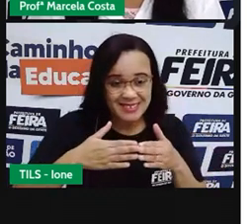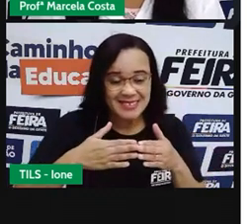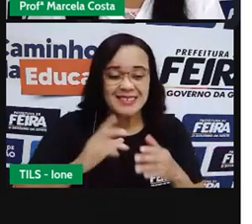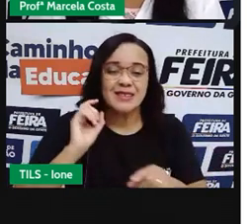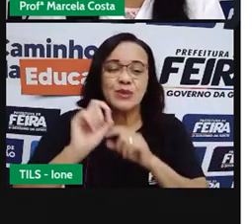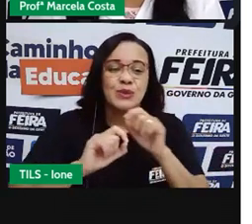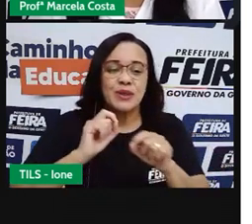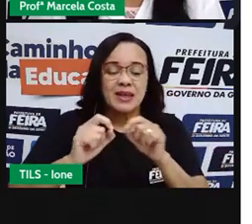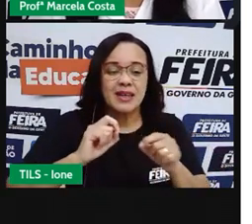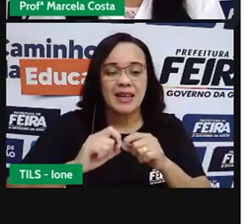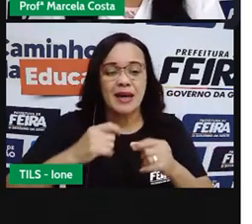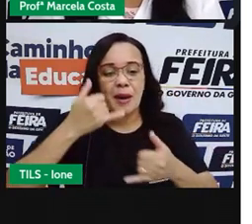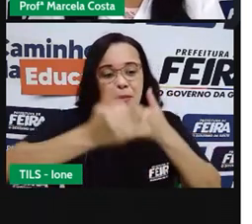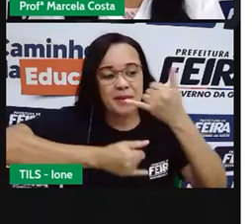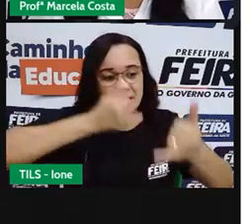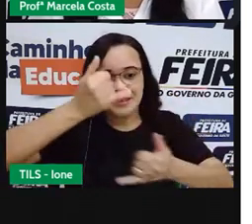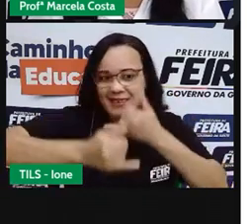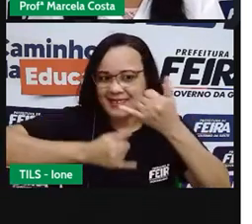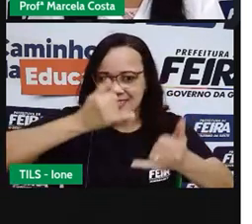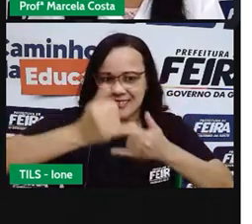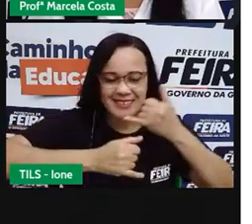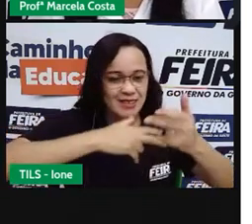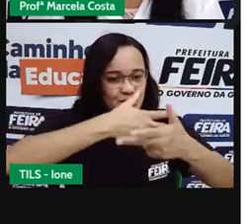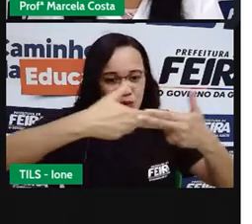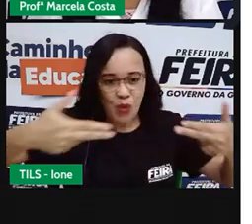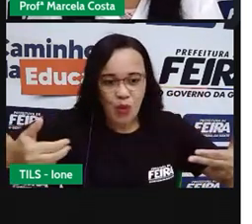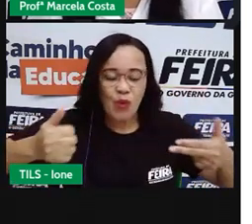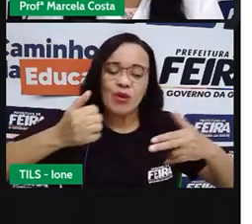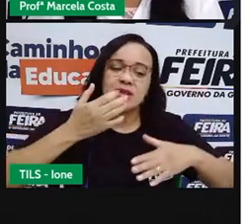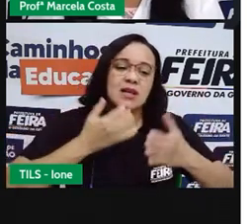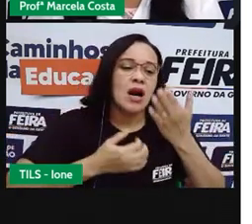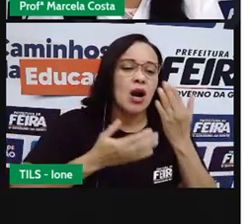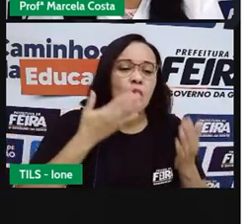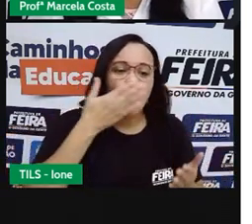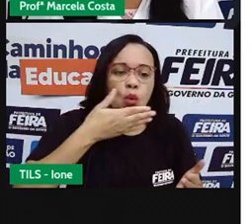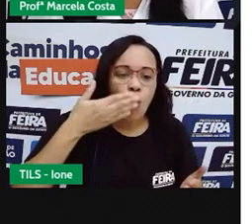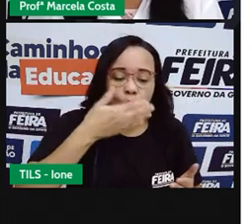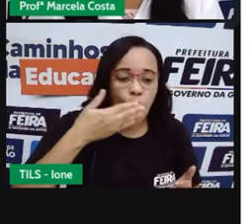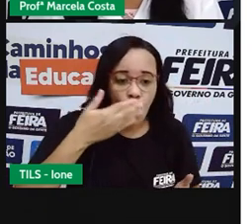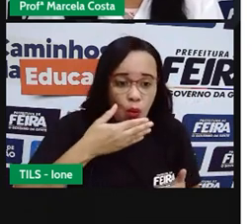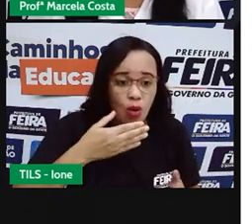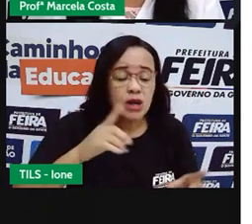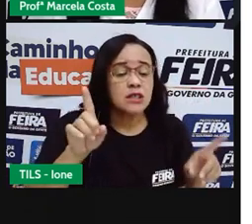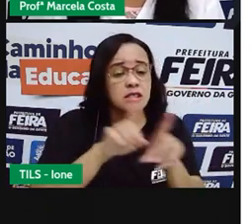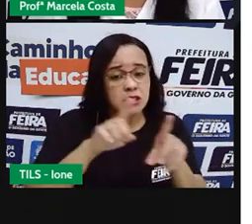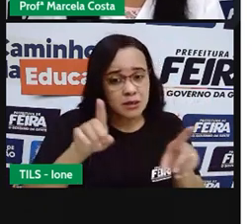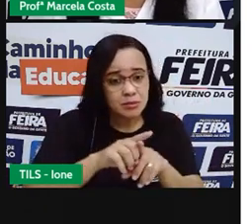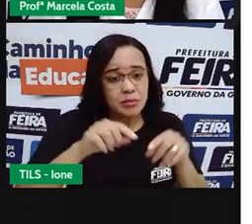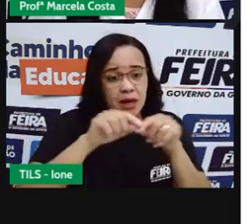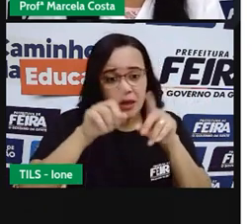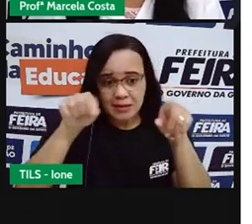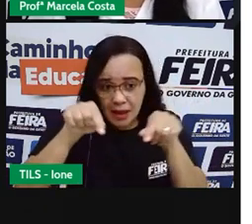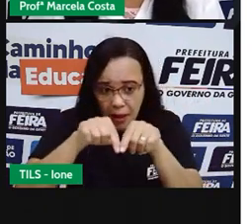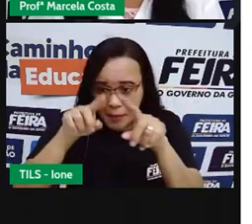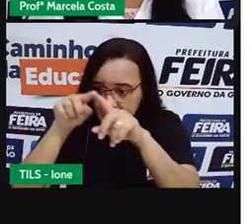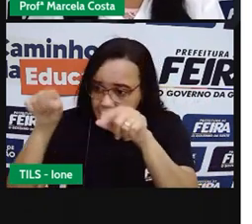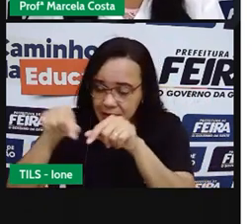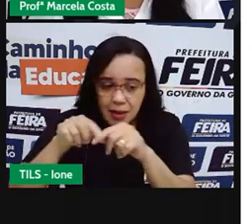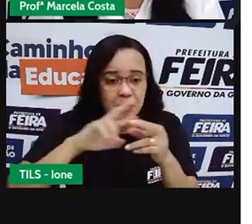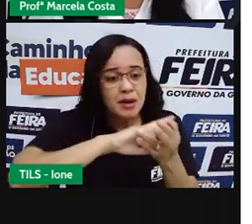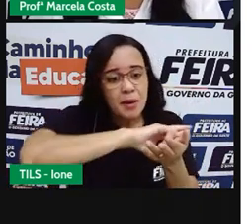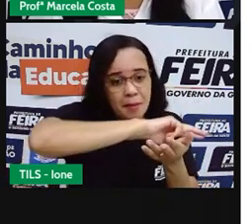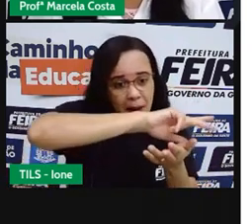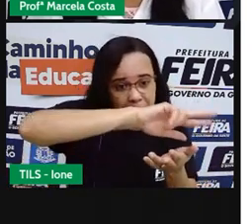vários brinquedos, objetos de cores, formatos e tamanhos diferentes. E vá separando conforme